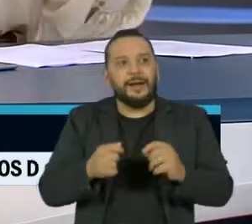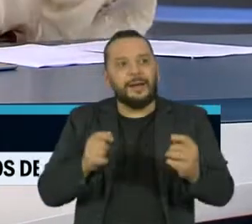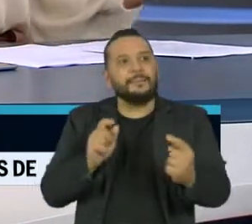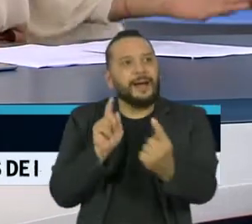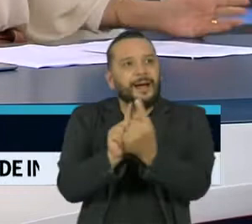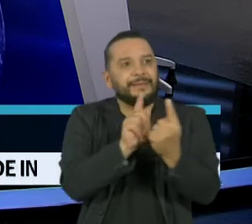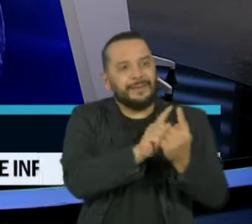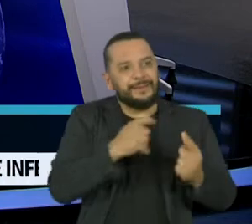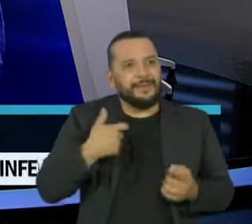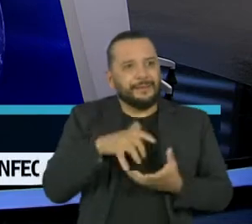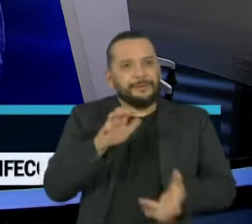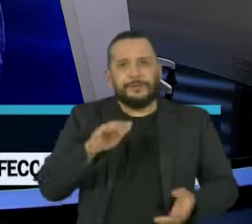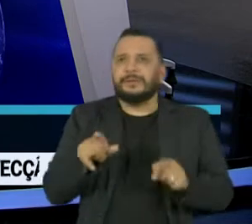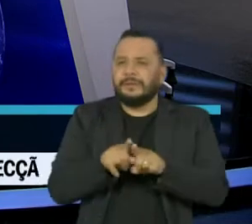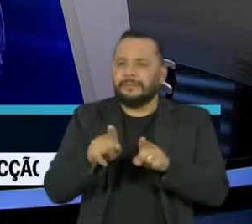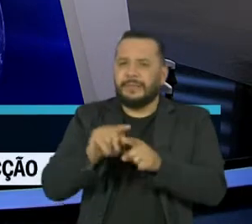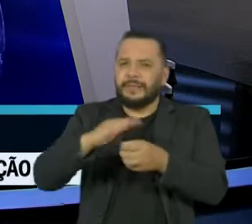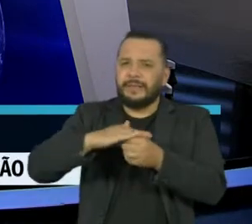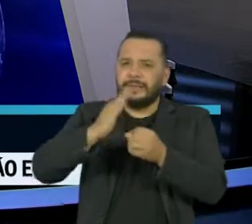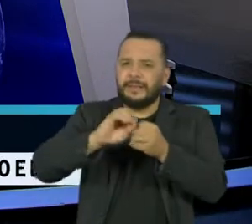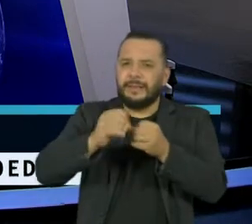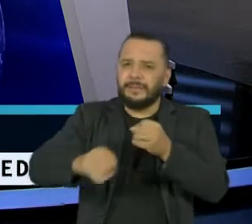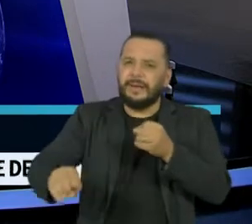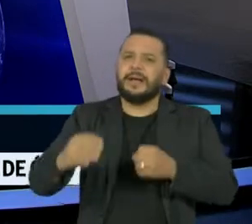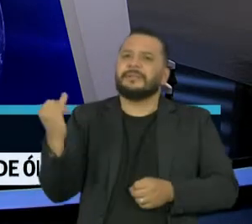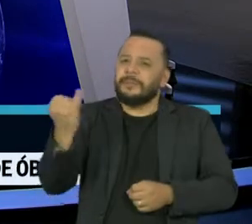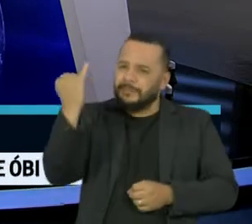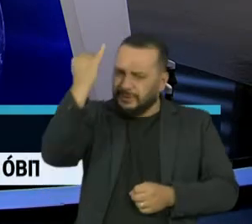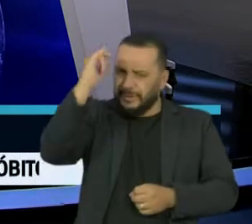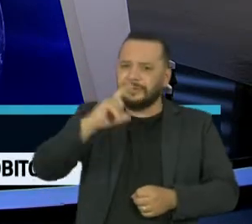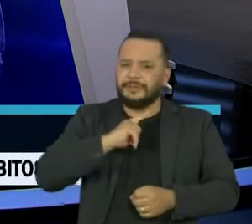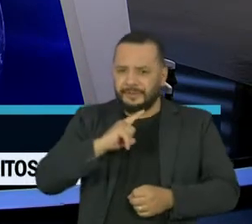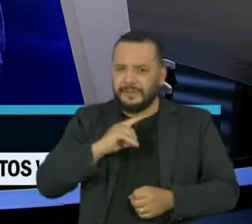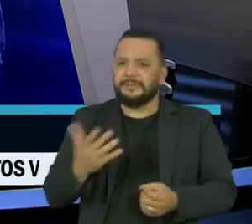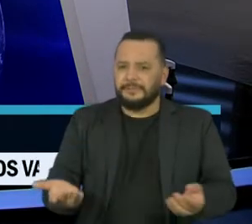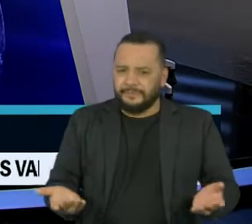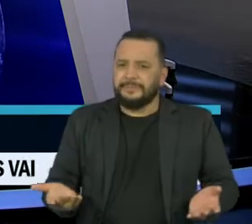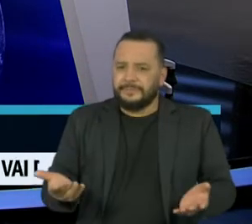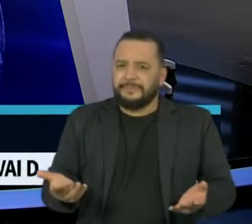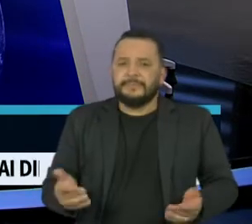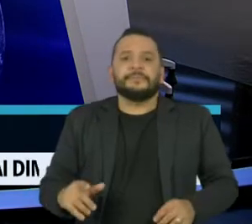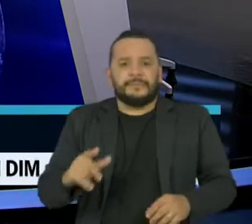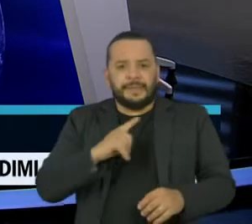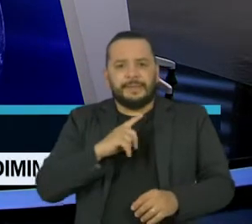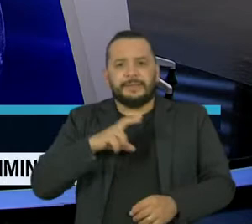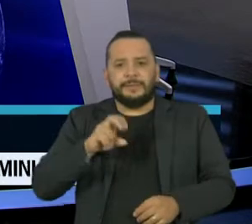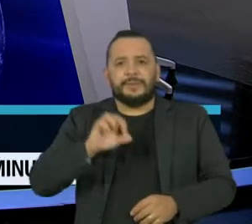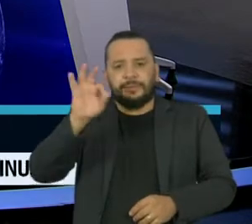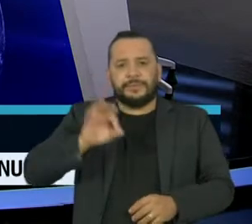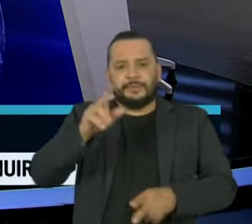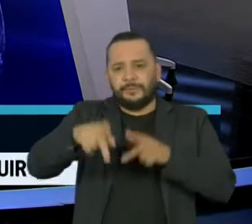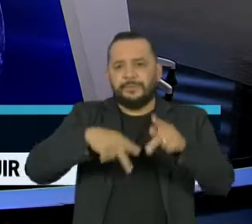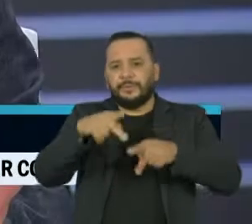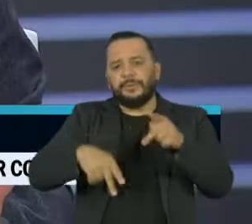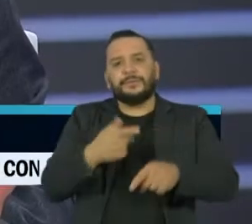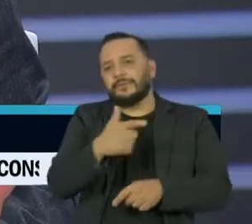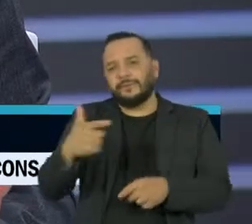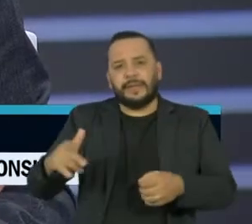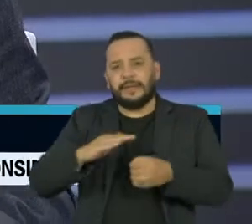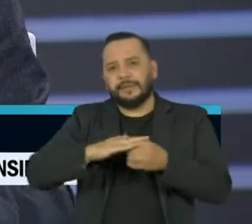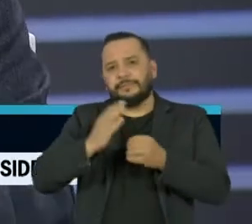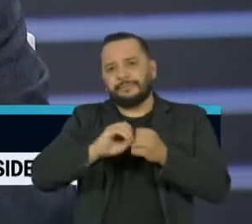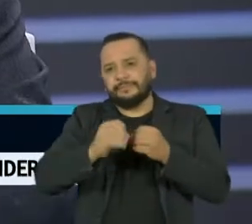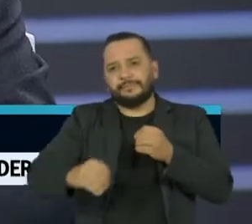questão também de saneamento básico né é fundamental importante a metade da população sem acesso à rede de esgoto